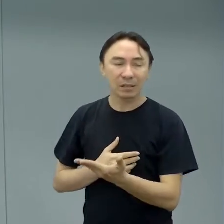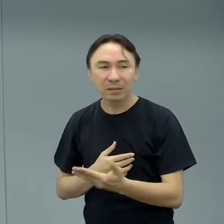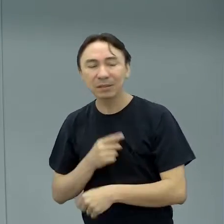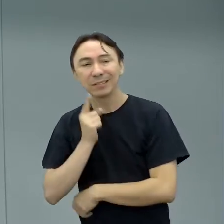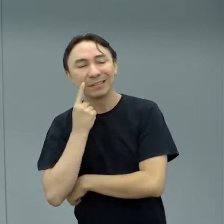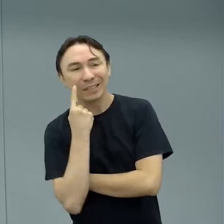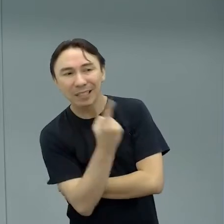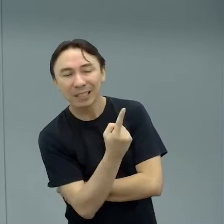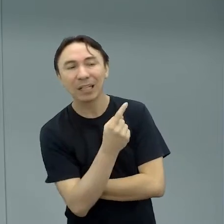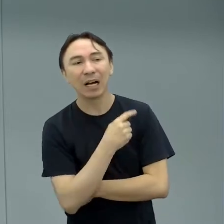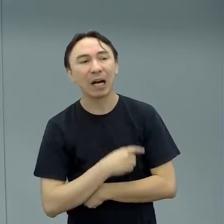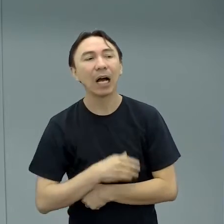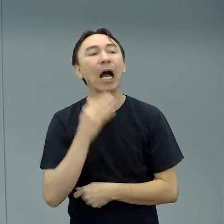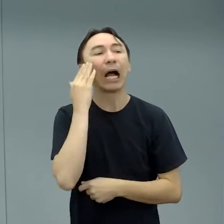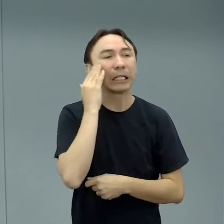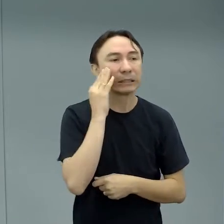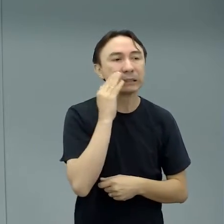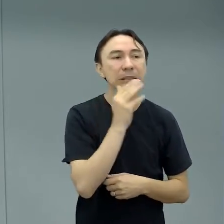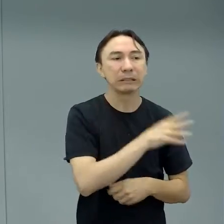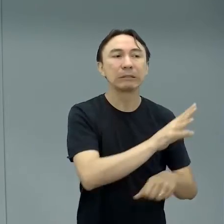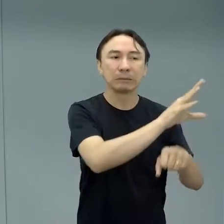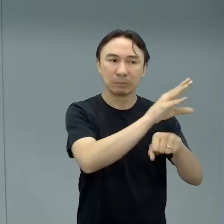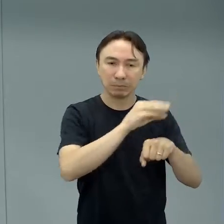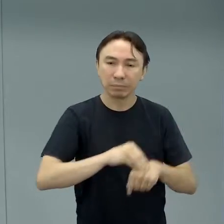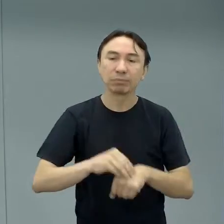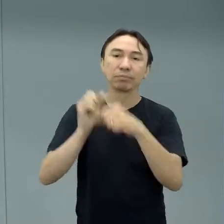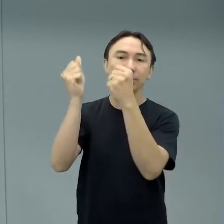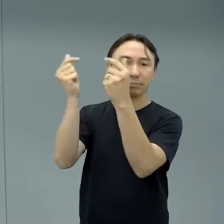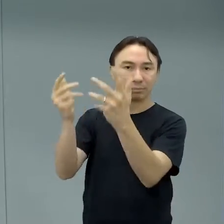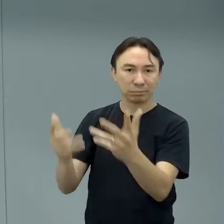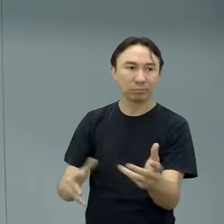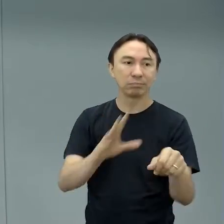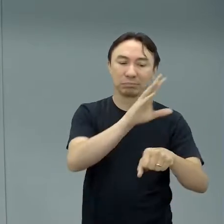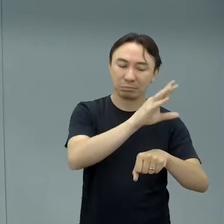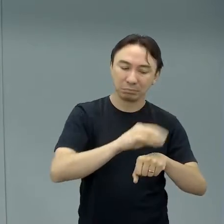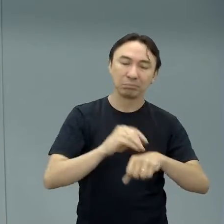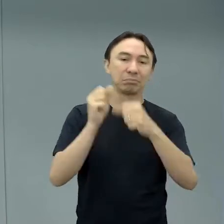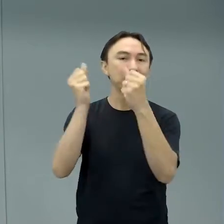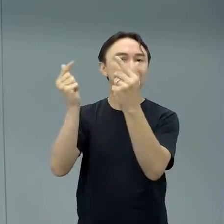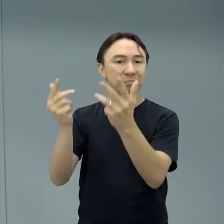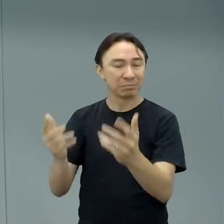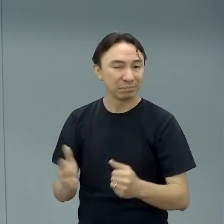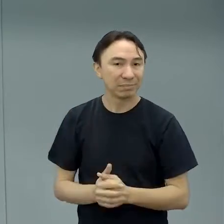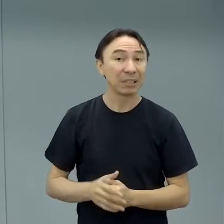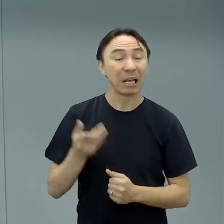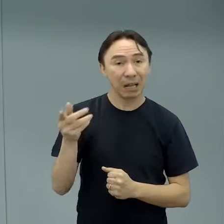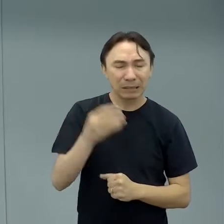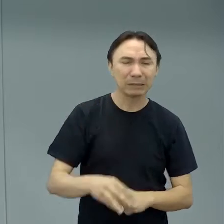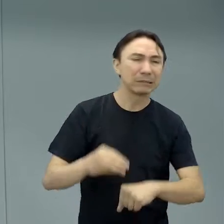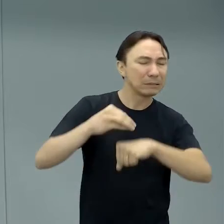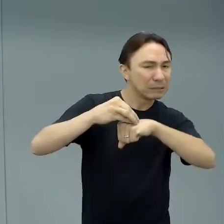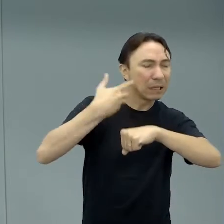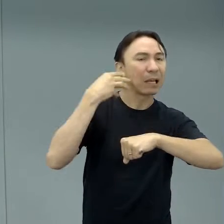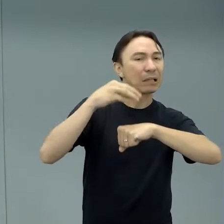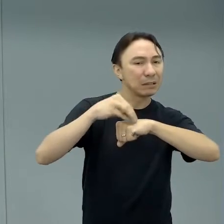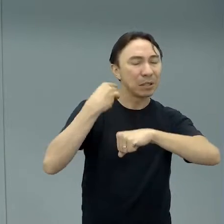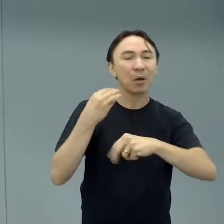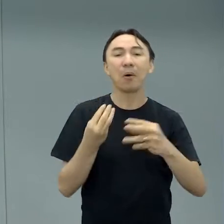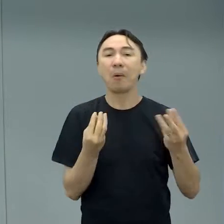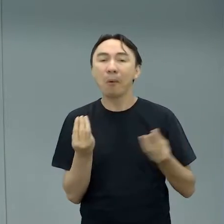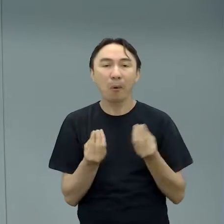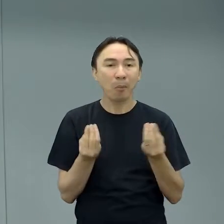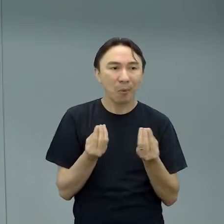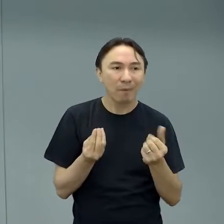compreender o aluno e passar para nós. Então, várias vezes a Luana aparecia lá e nos dava dicas do que fazer, de como trabalhar, né?